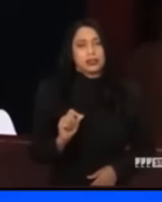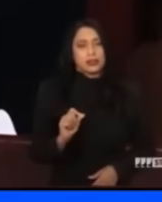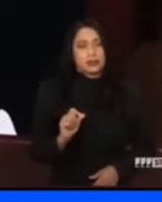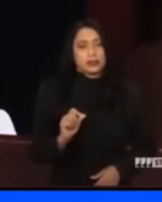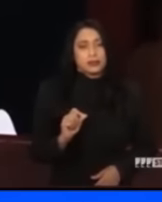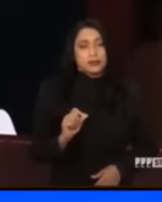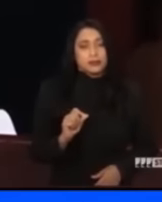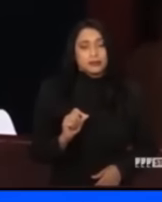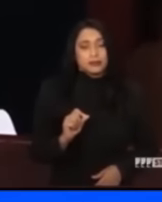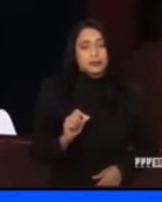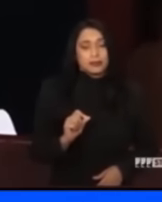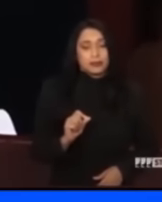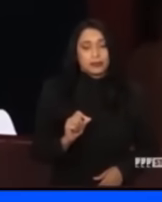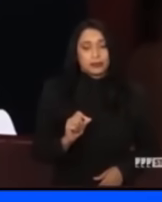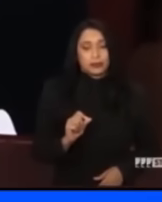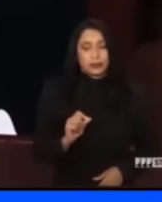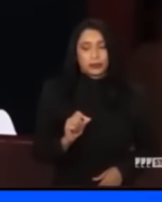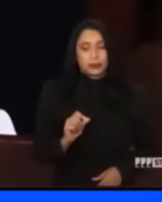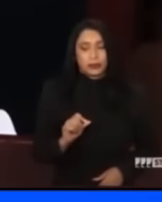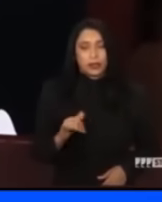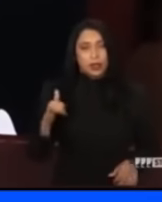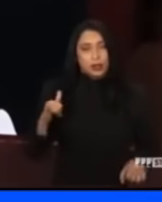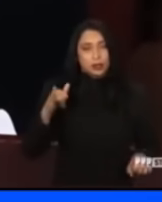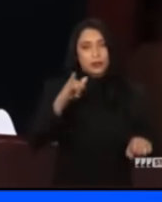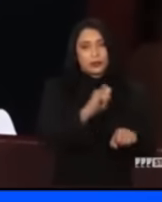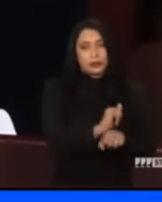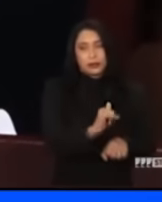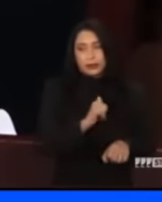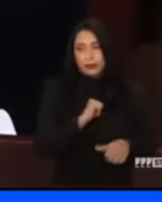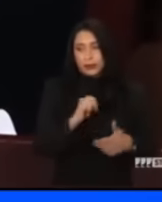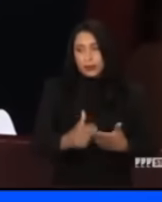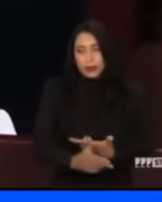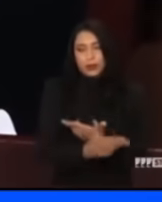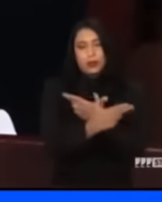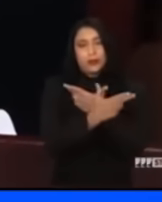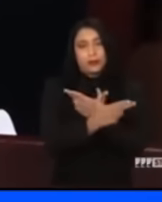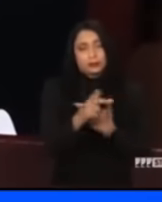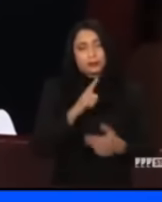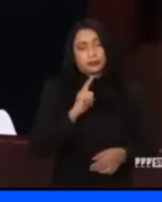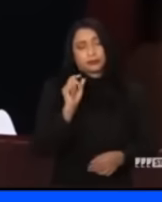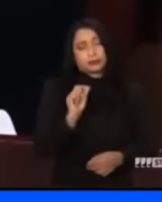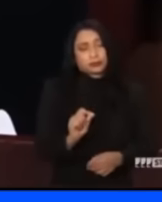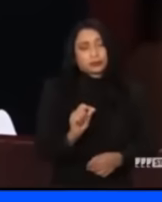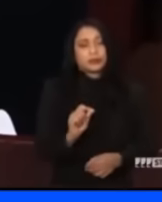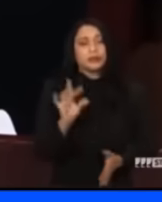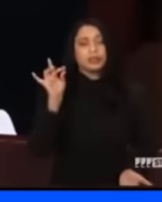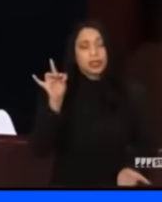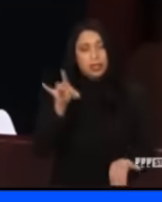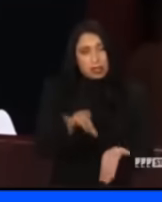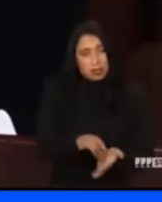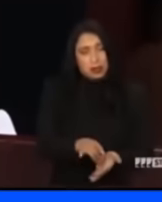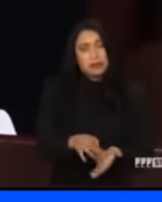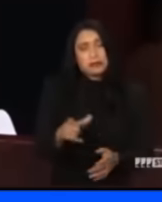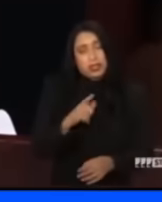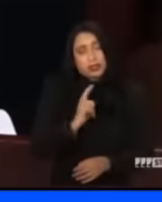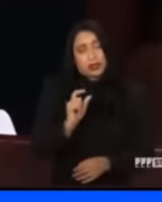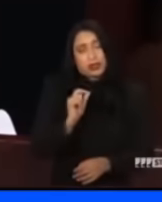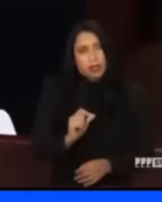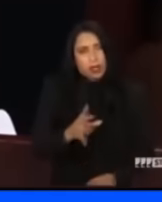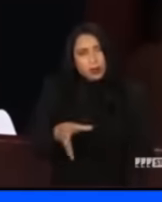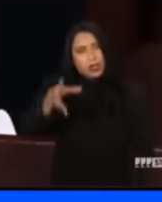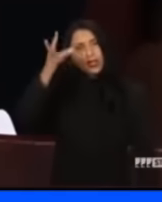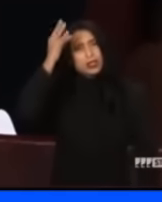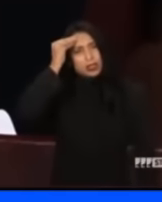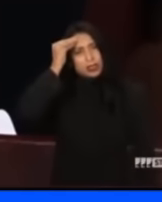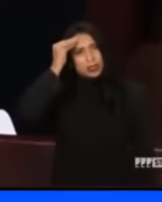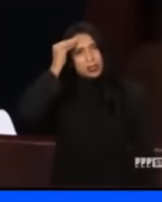depoimentos judiciais o que haviam dito no depoimento policial, que realmente eles tinham ciência de